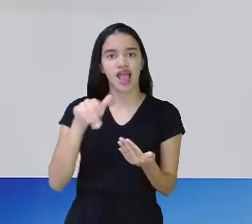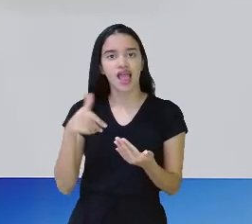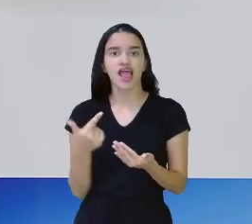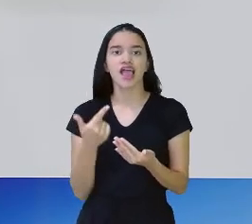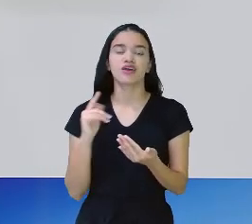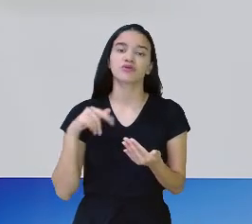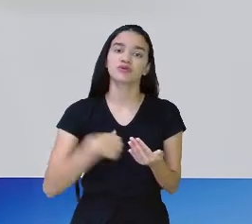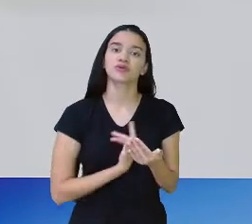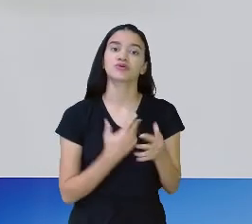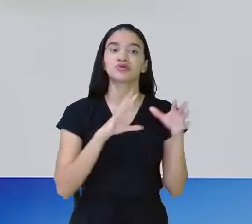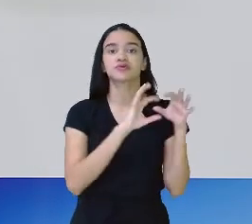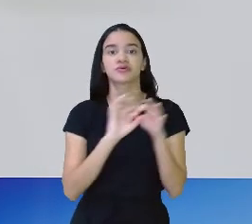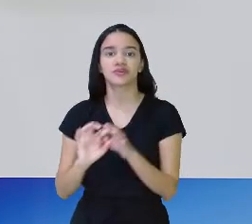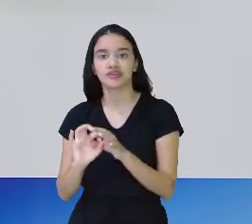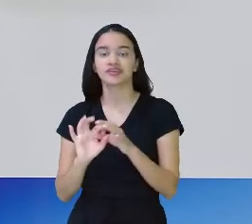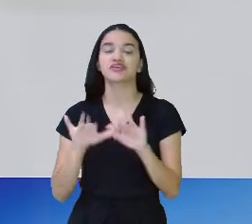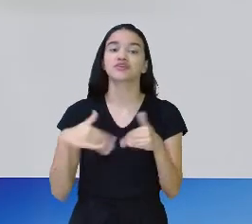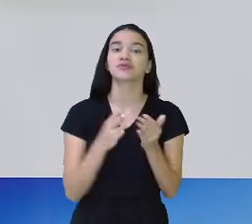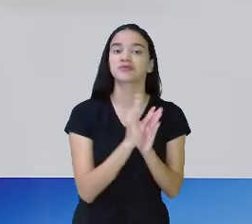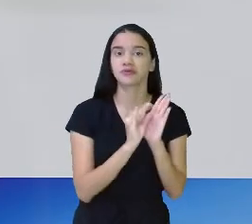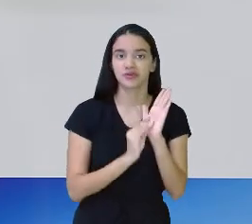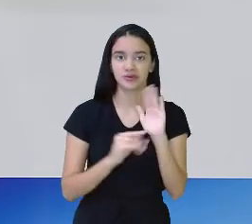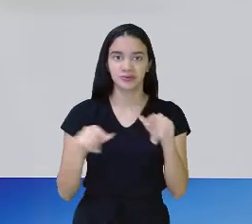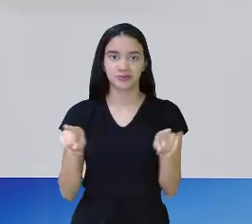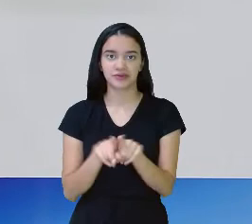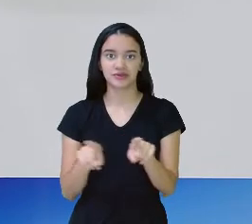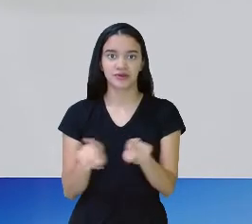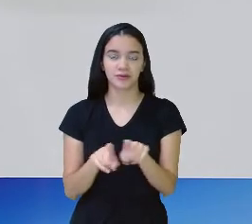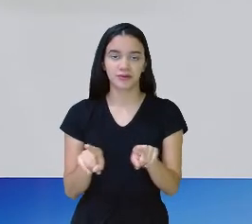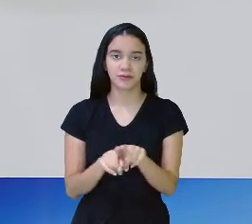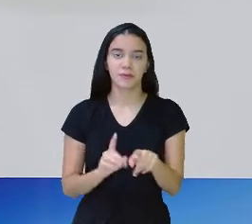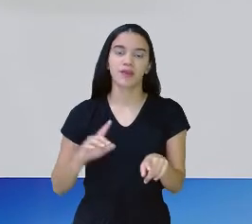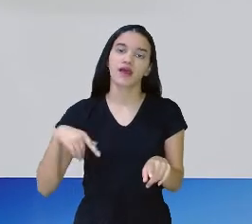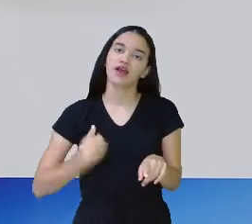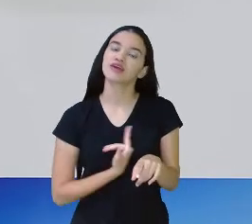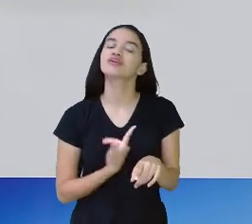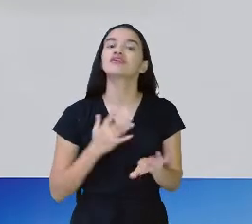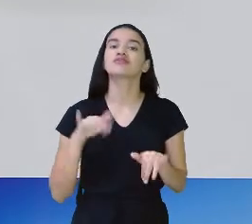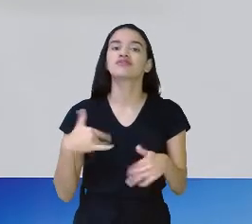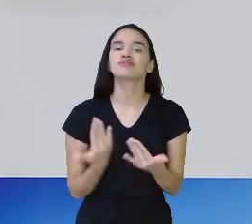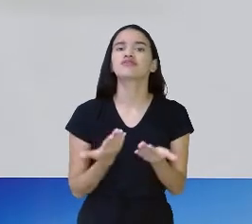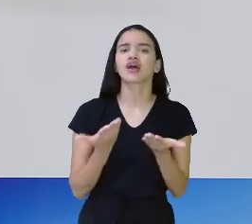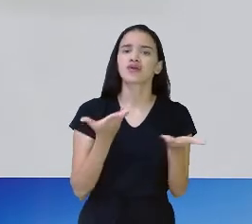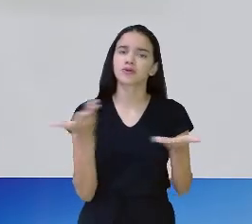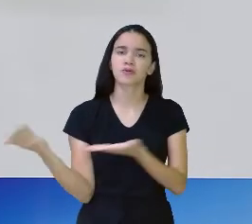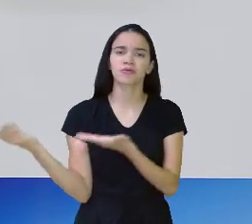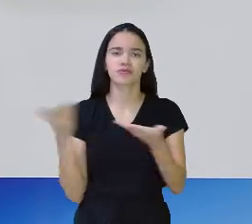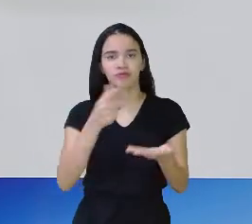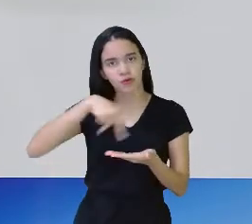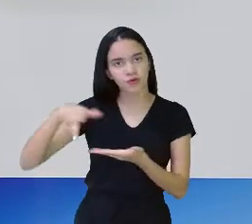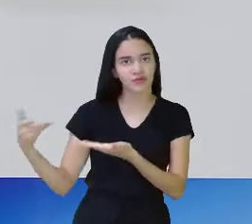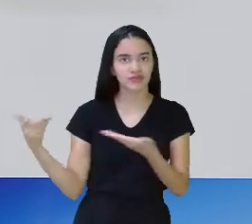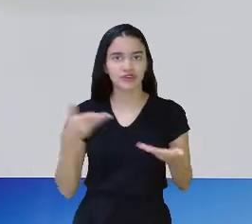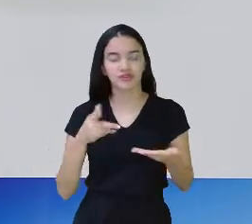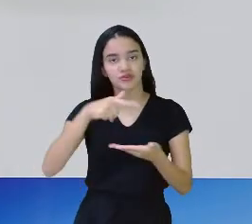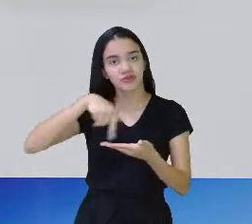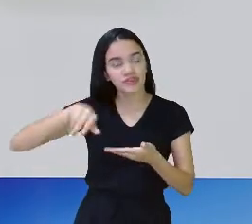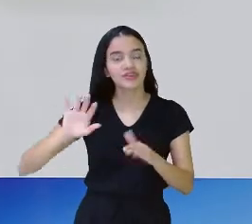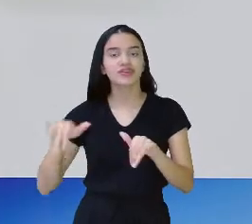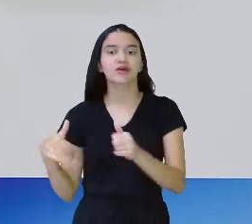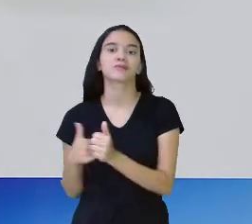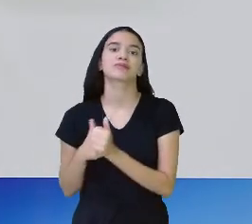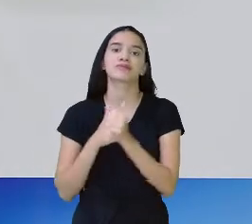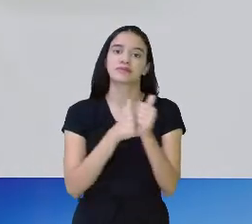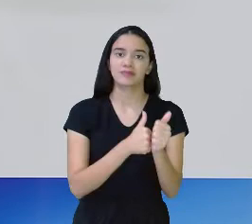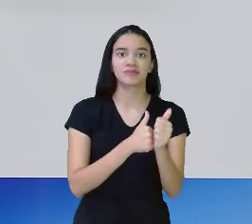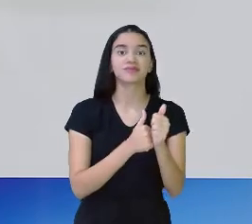nosso contexto de hoje, o nosso conteúdo, e aí a gente vai convidando vocês para nos